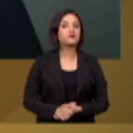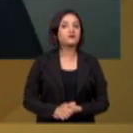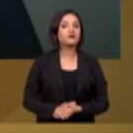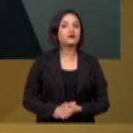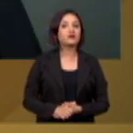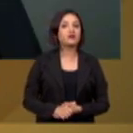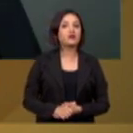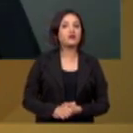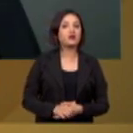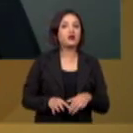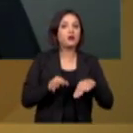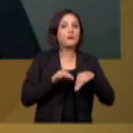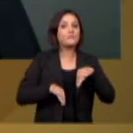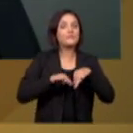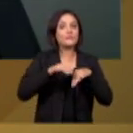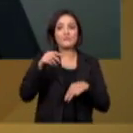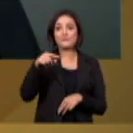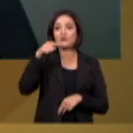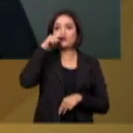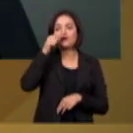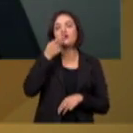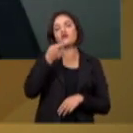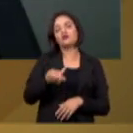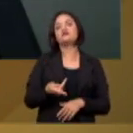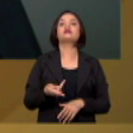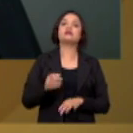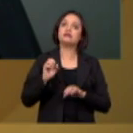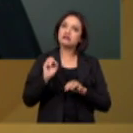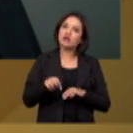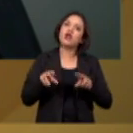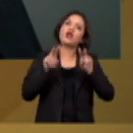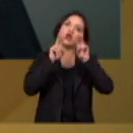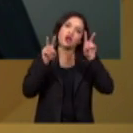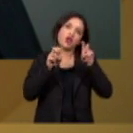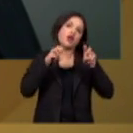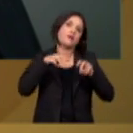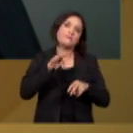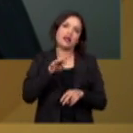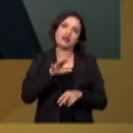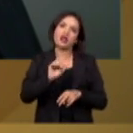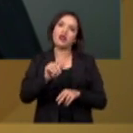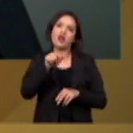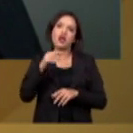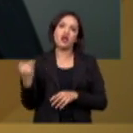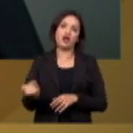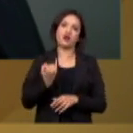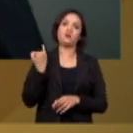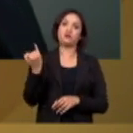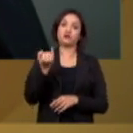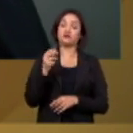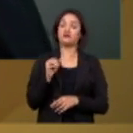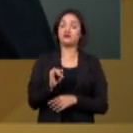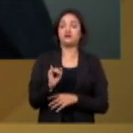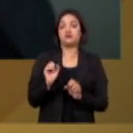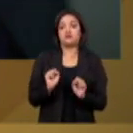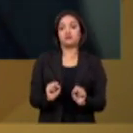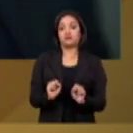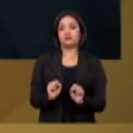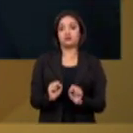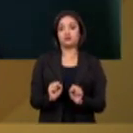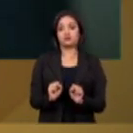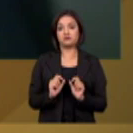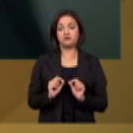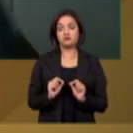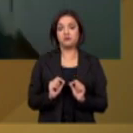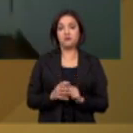sendo pressionado seja qual que é a matéria importante e se for possível é na